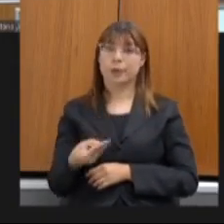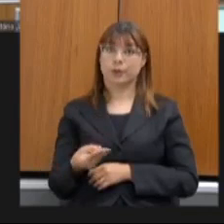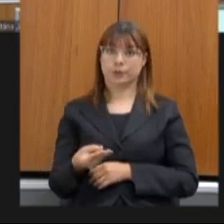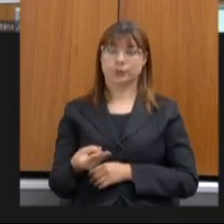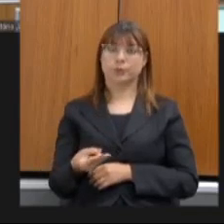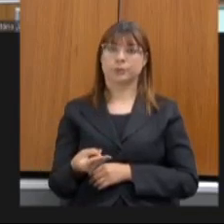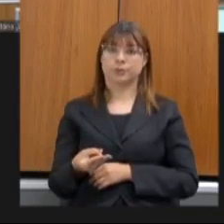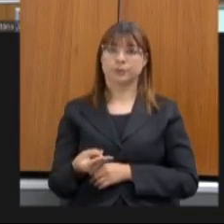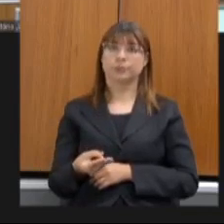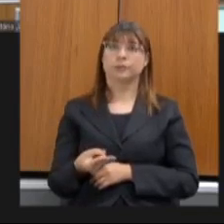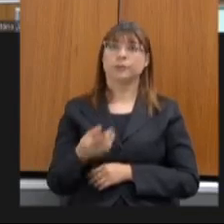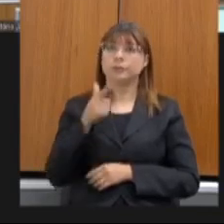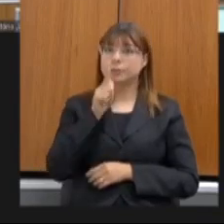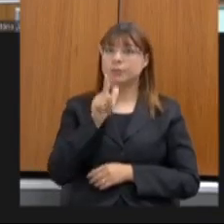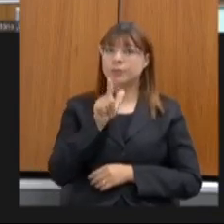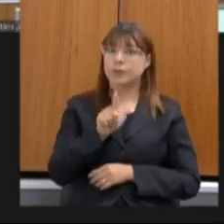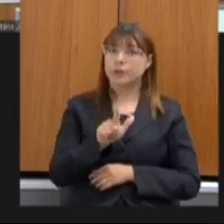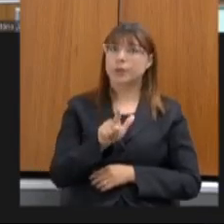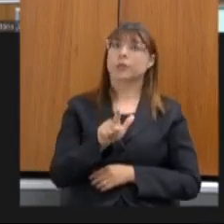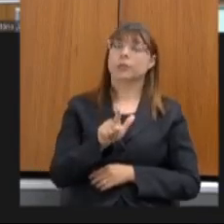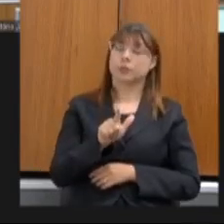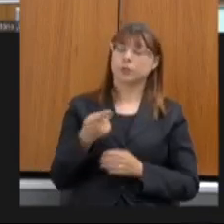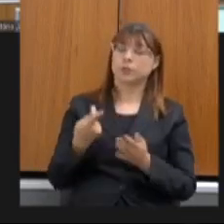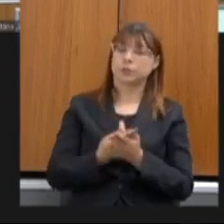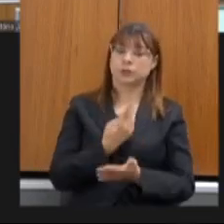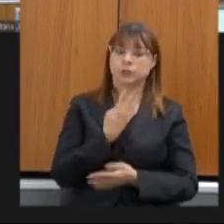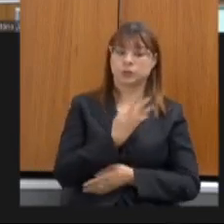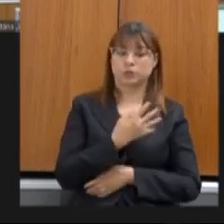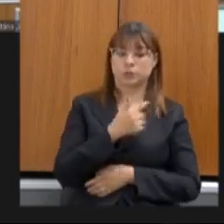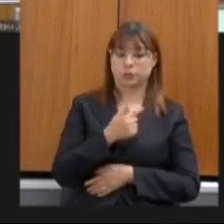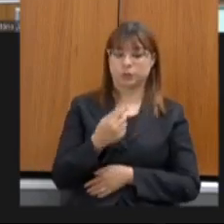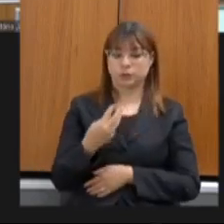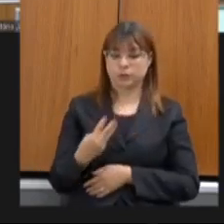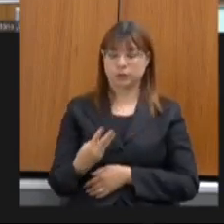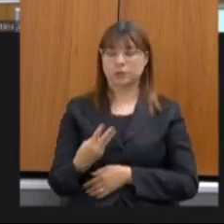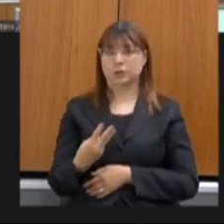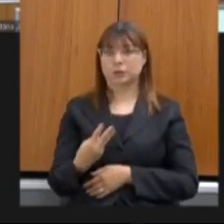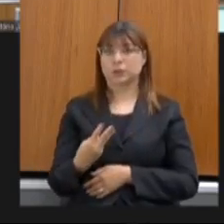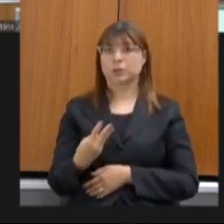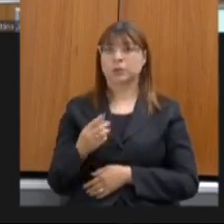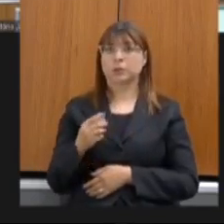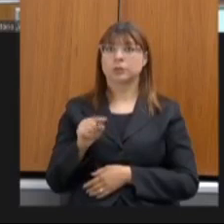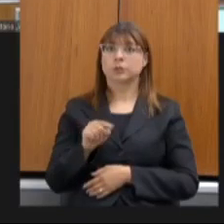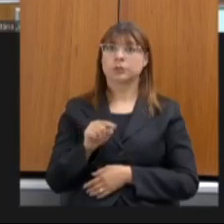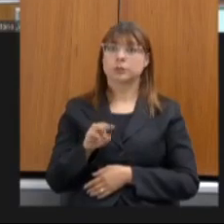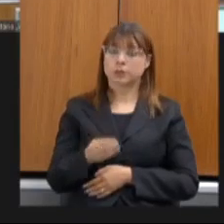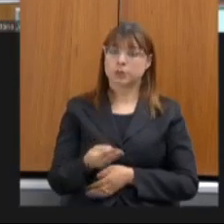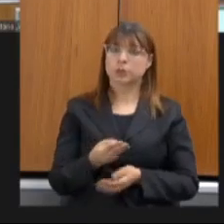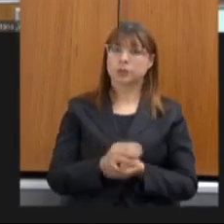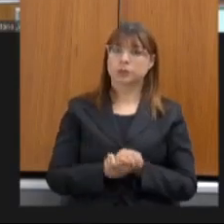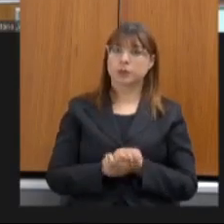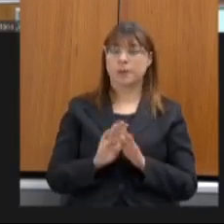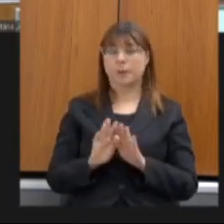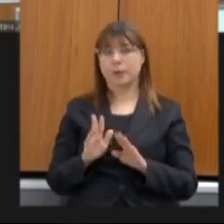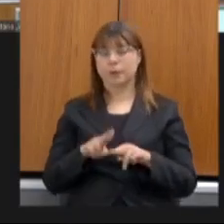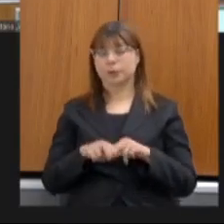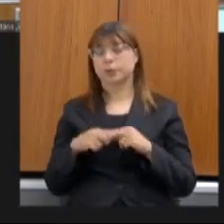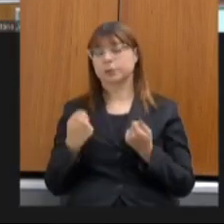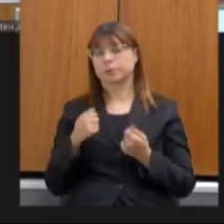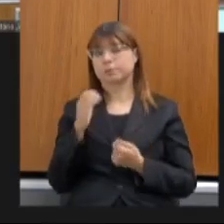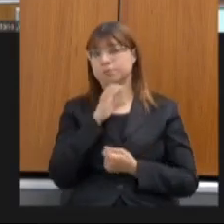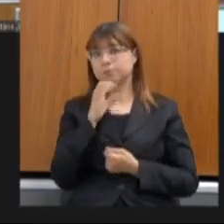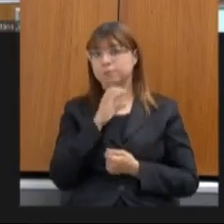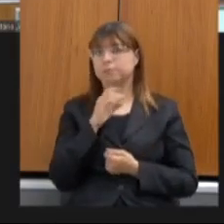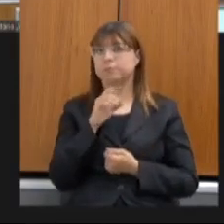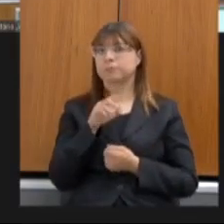em que ela conseguiu executar 473 e por força de eficiência no processo